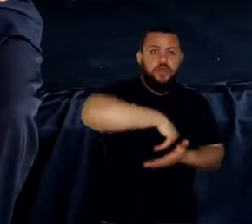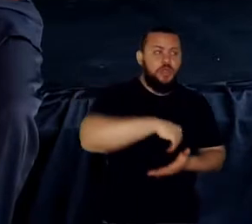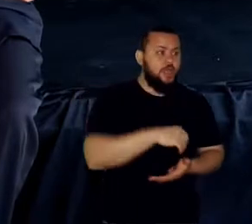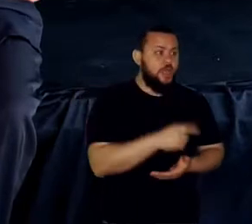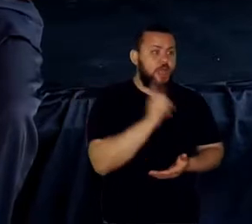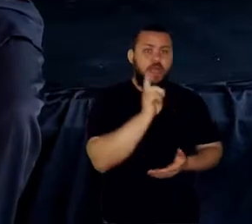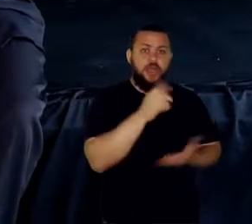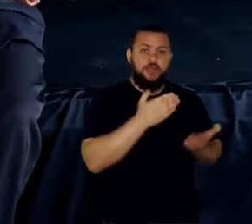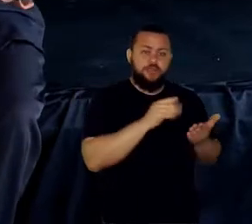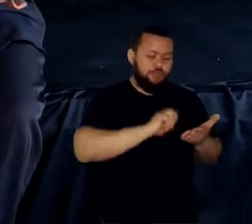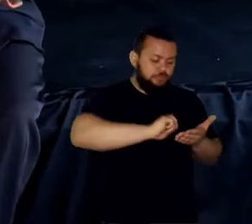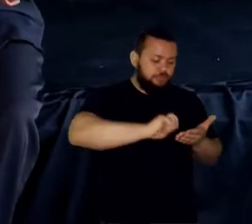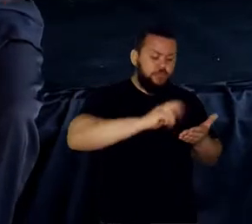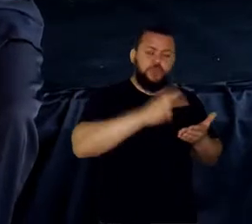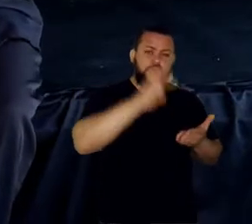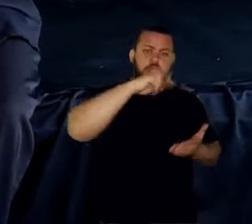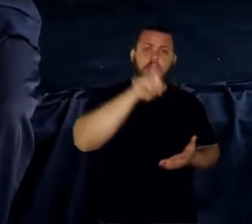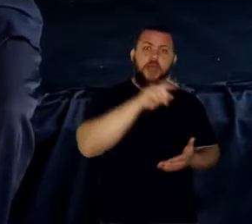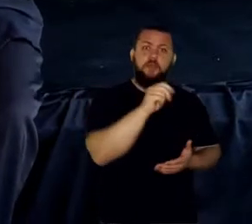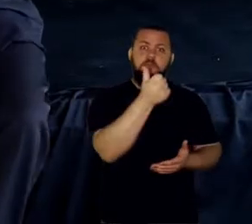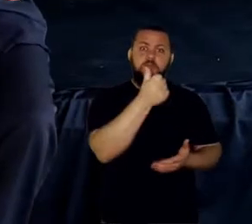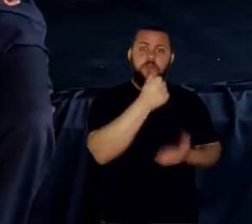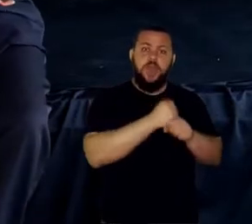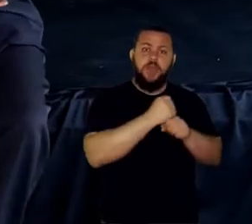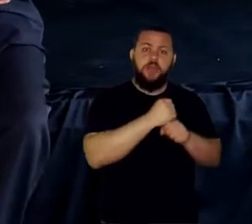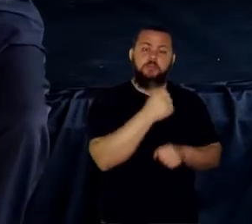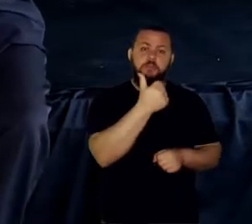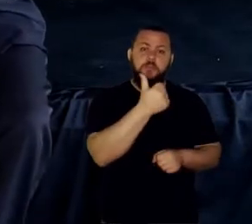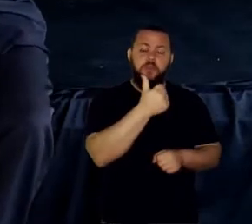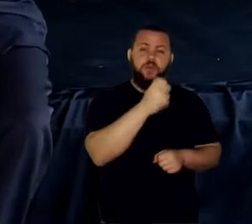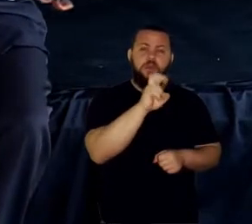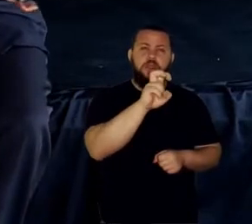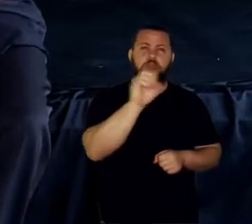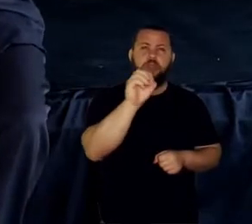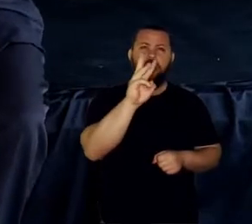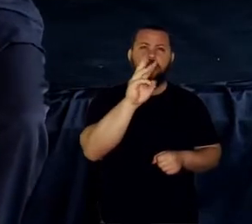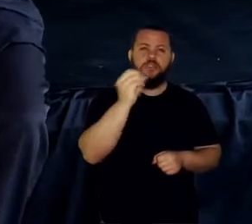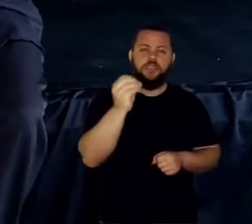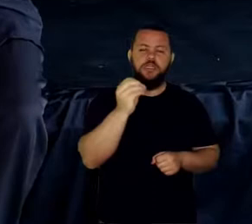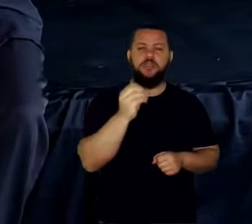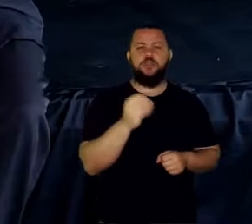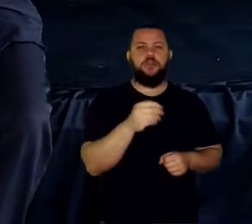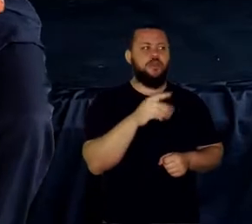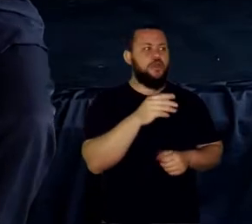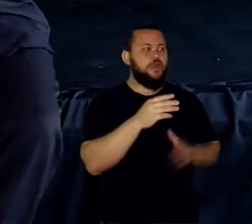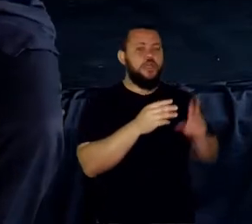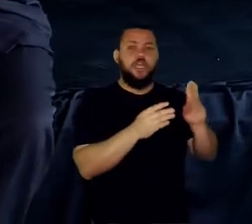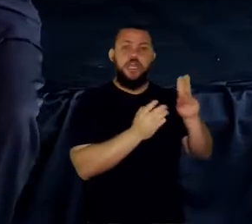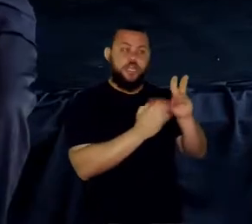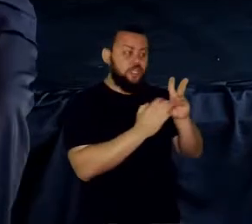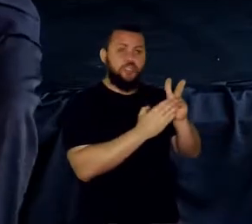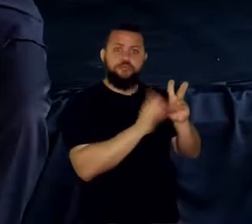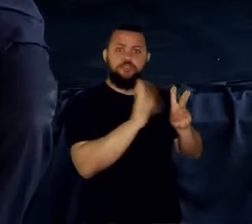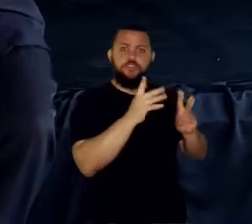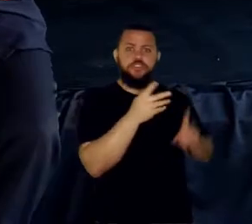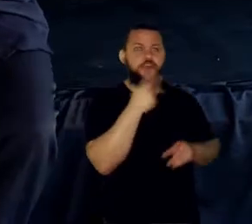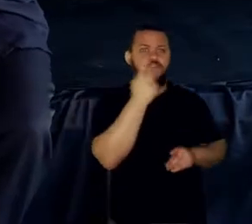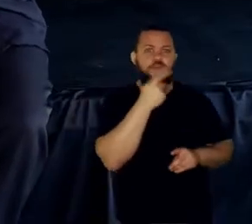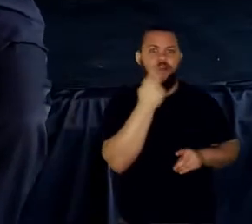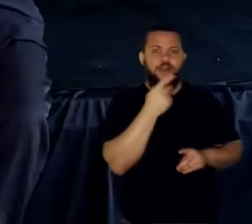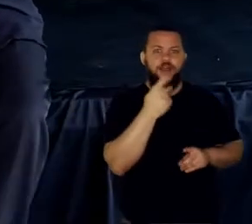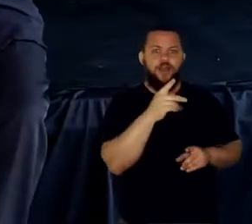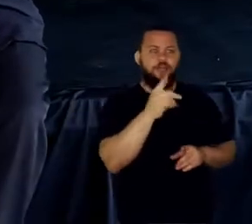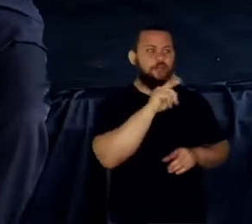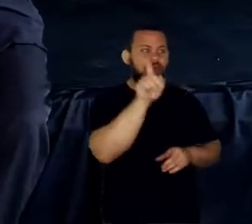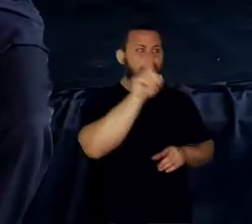Então, chegaram os descobridores, eles já ouviam falar que os índios falavam sobre... Descobridores? Que ouviam